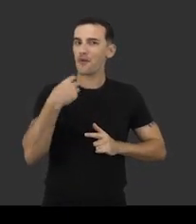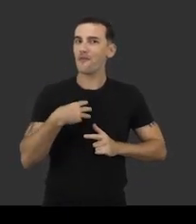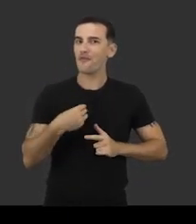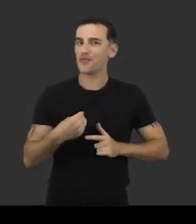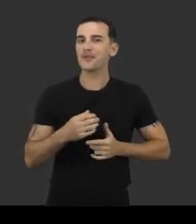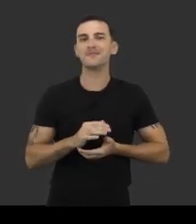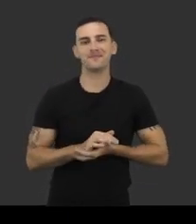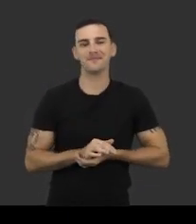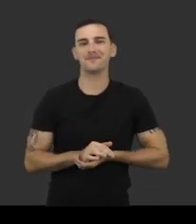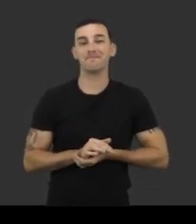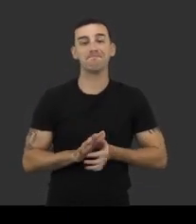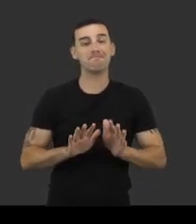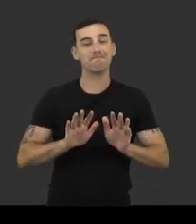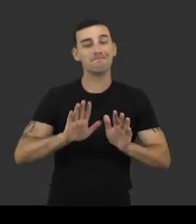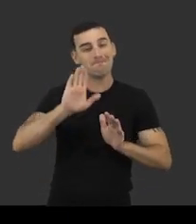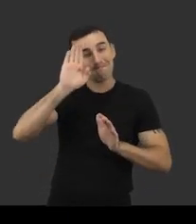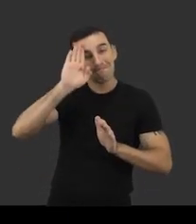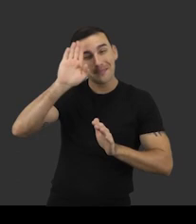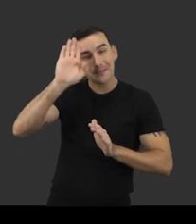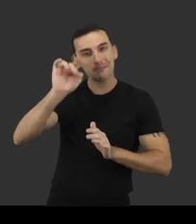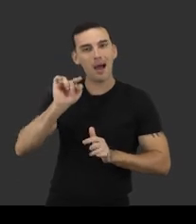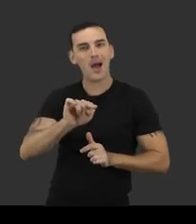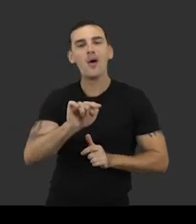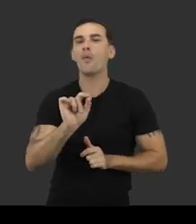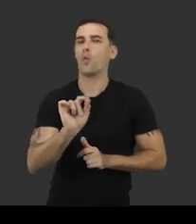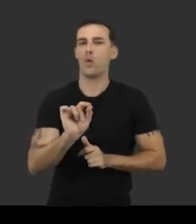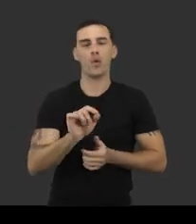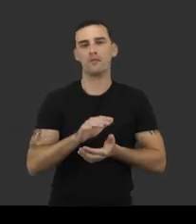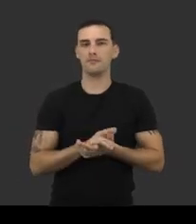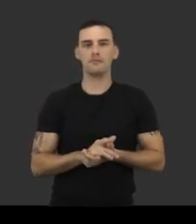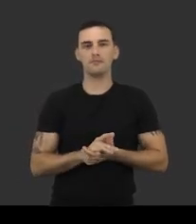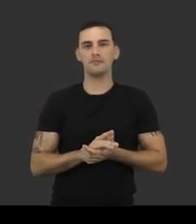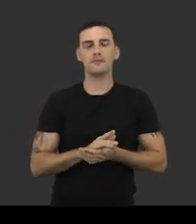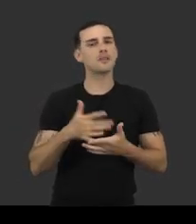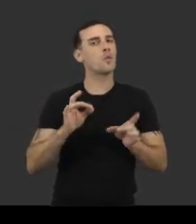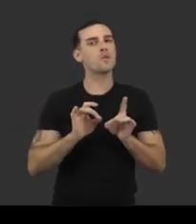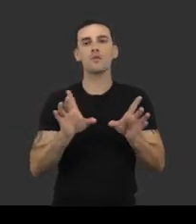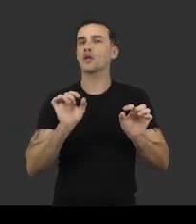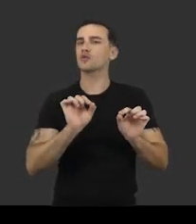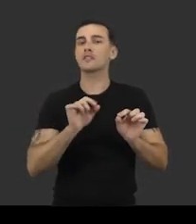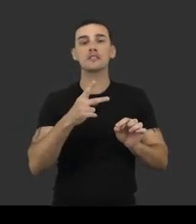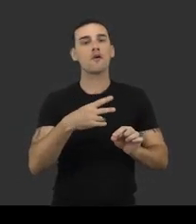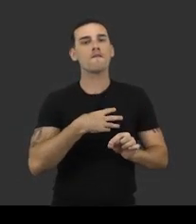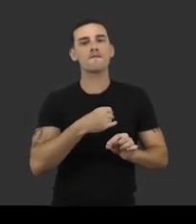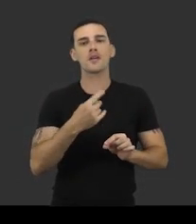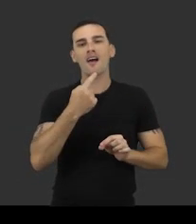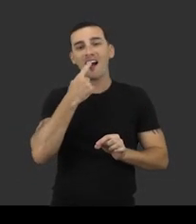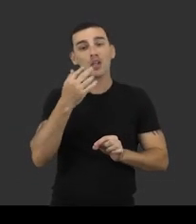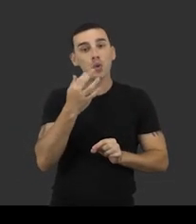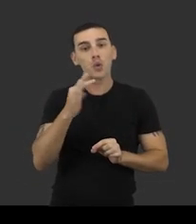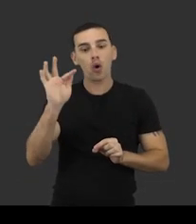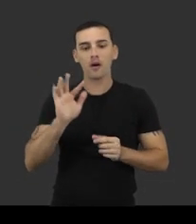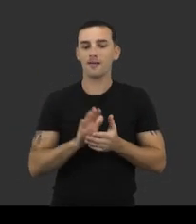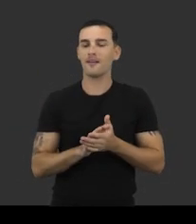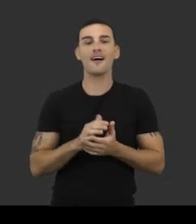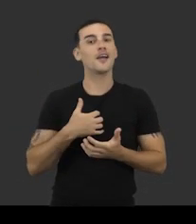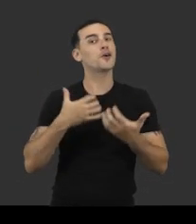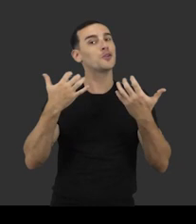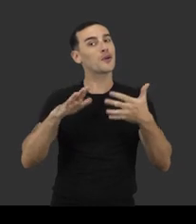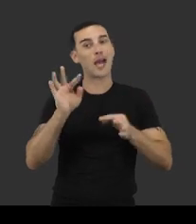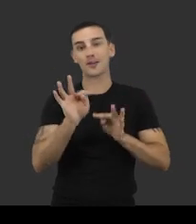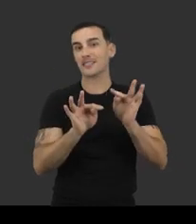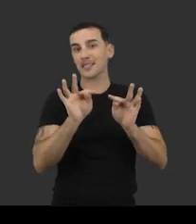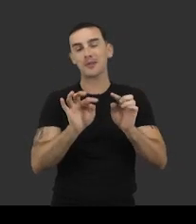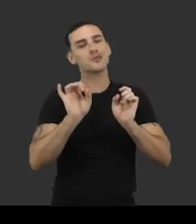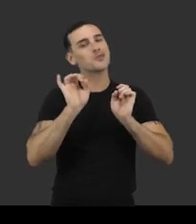Mas o ponto principal é: não permita que seu filho sinta dor de dente. Eu não quero tratar,